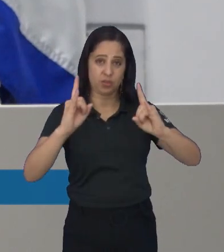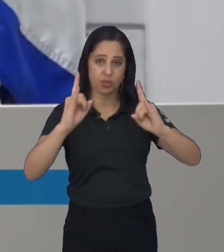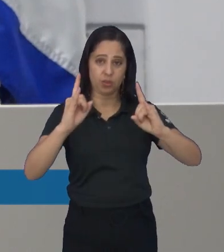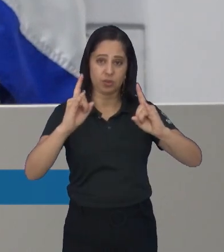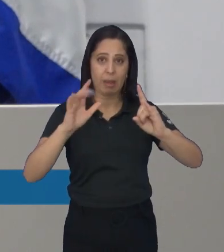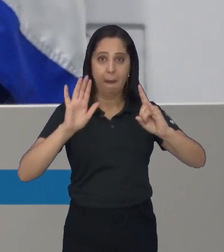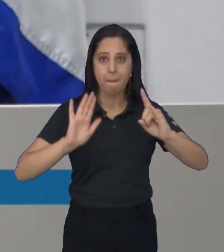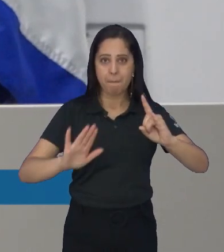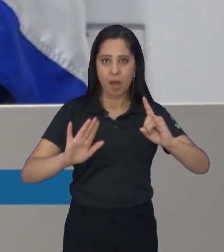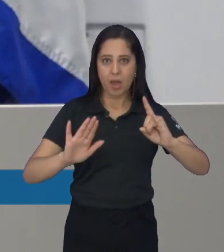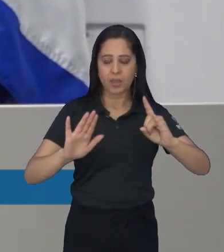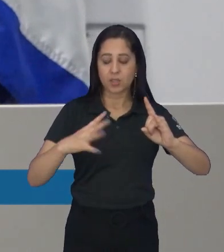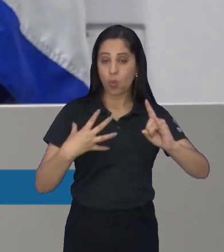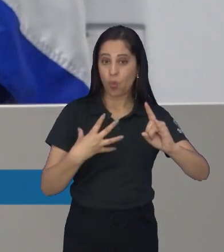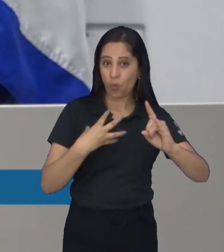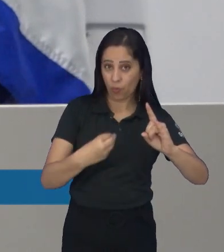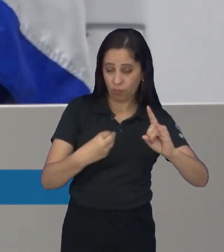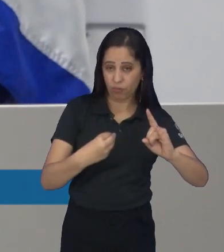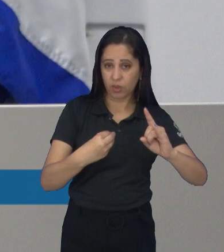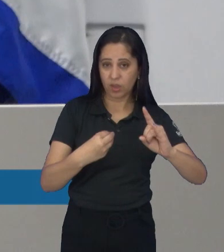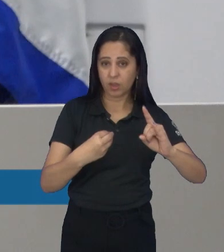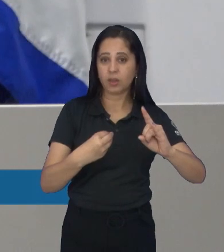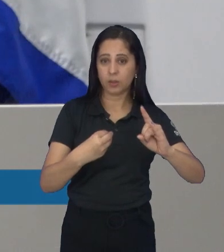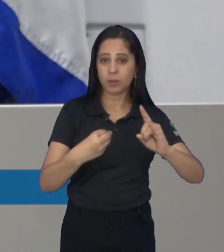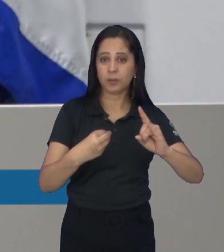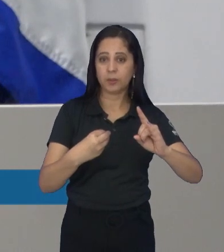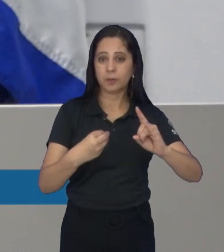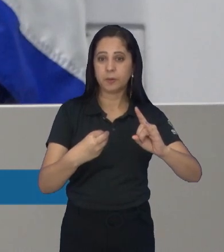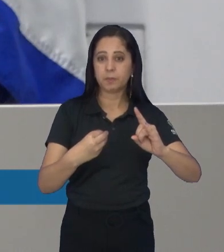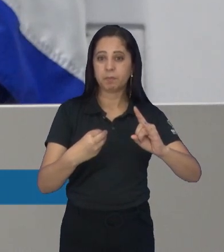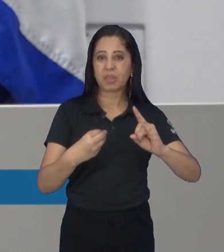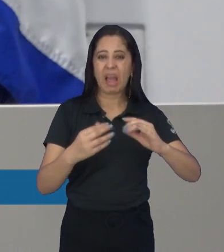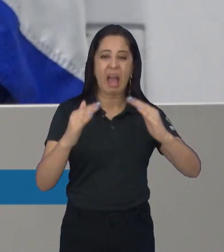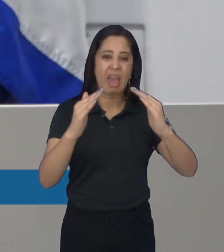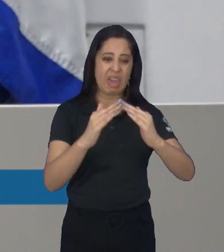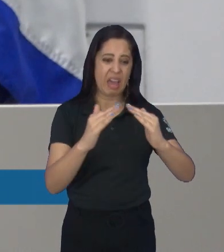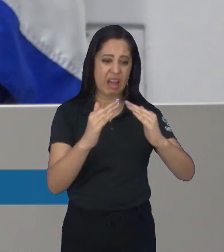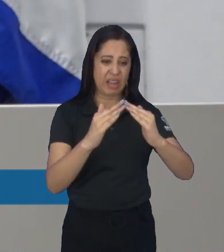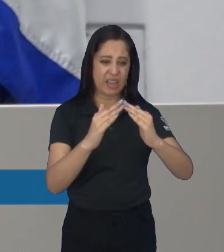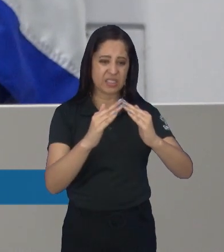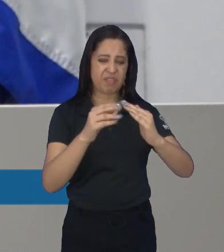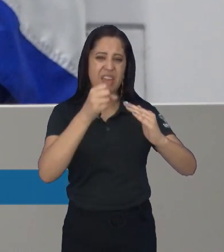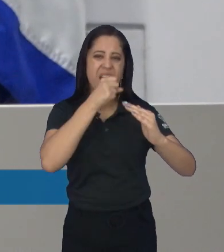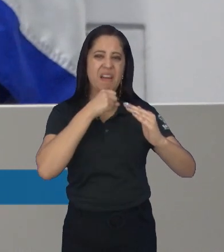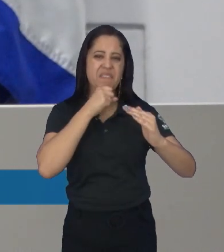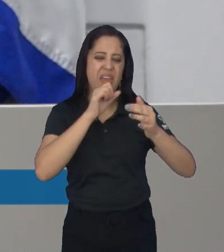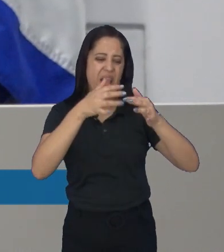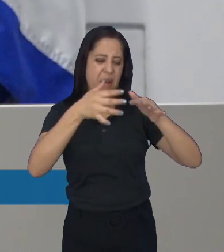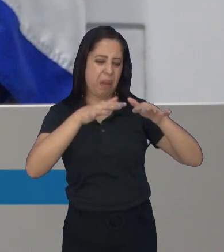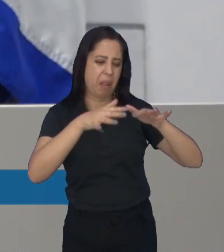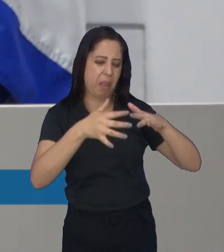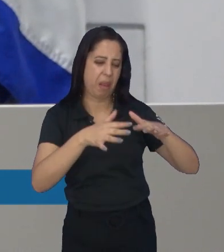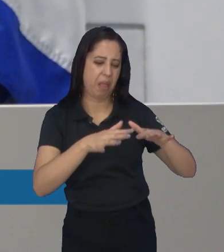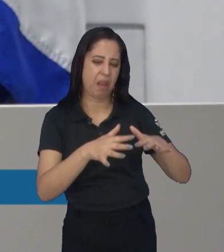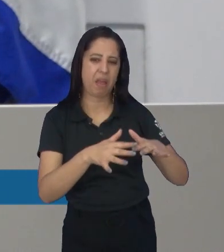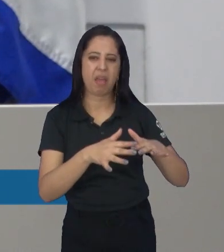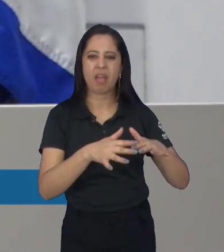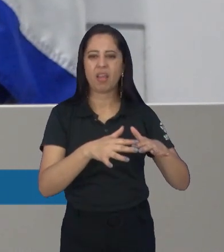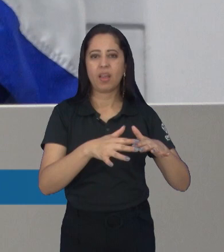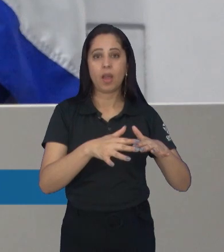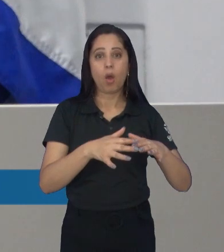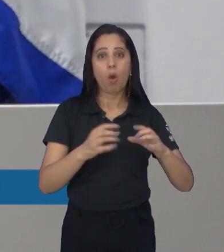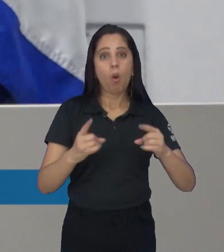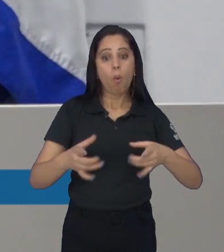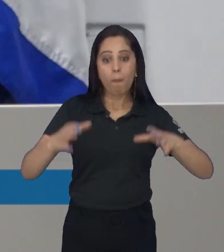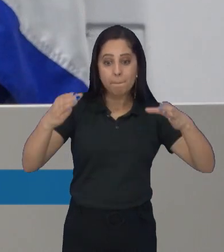com Rigor de um zoneamento ele acaba deteriorando um bairro porque aquela ideia de que o pai precisa de vida